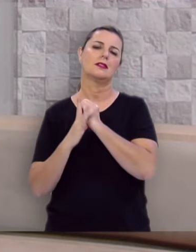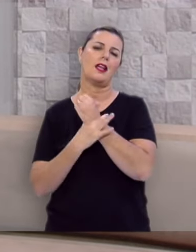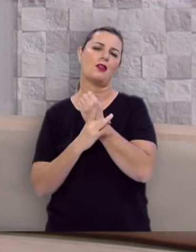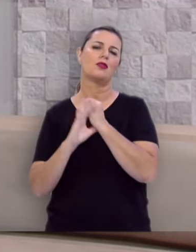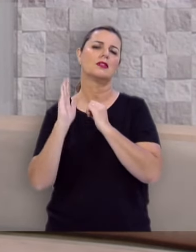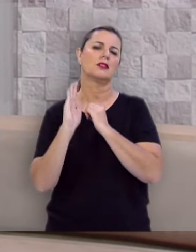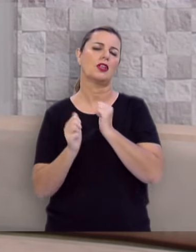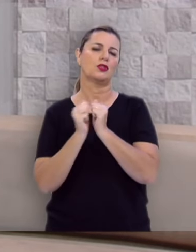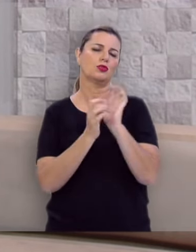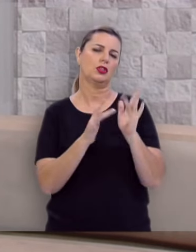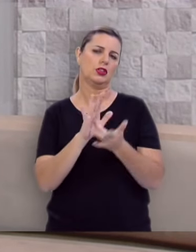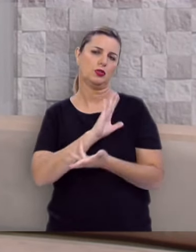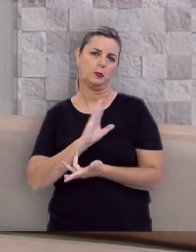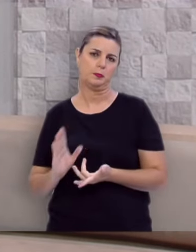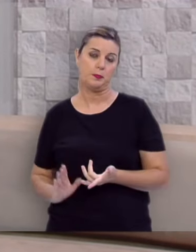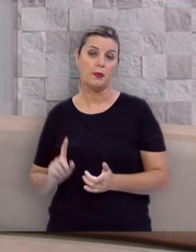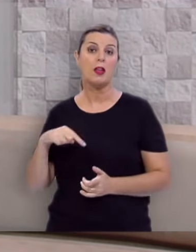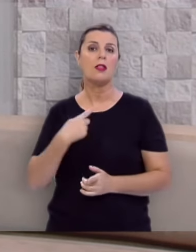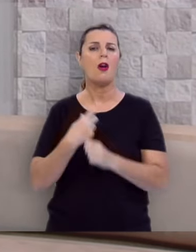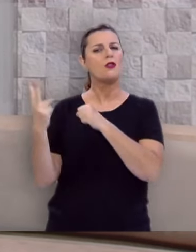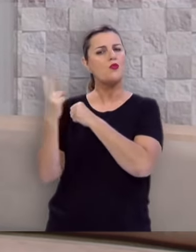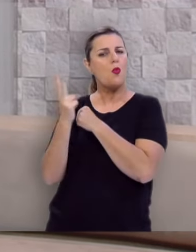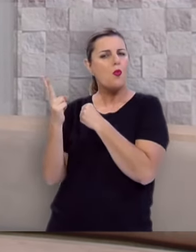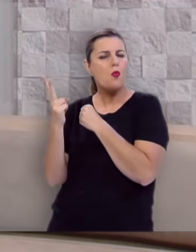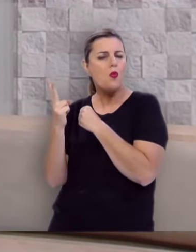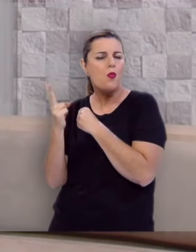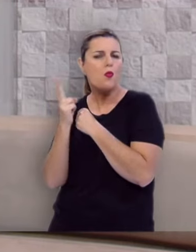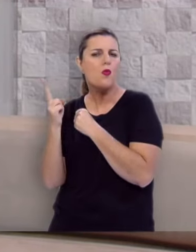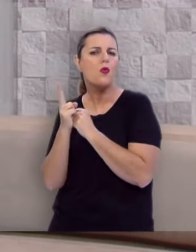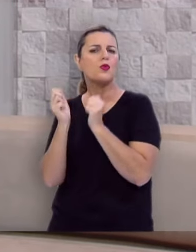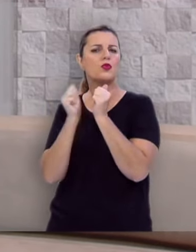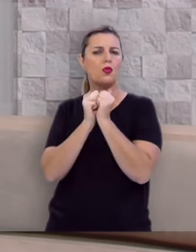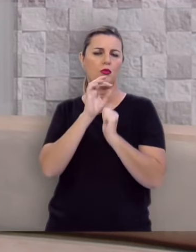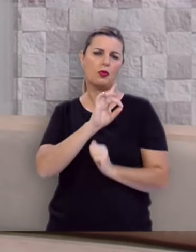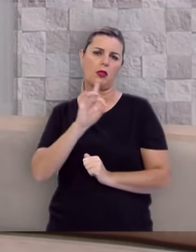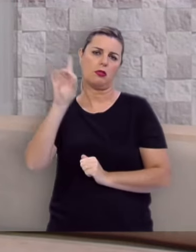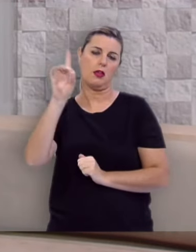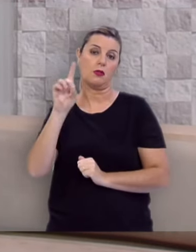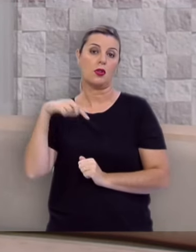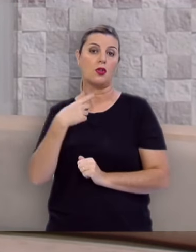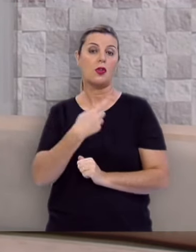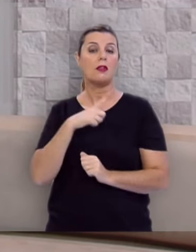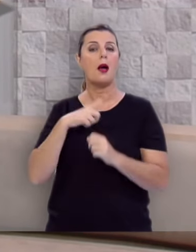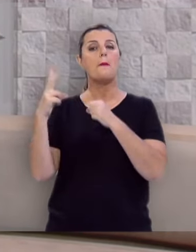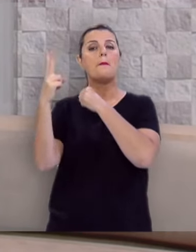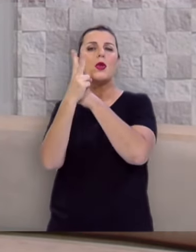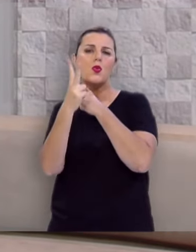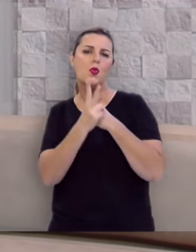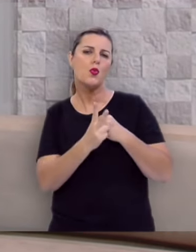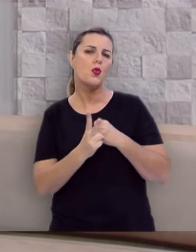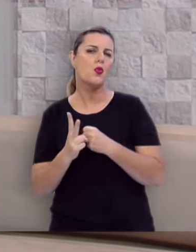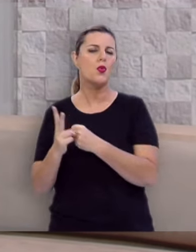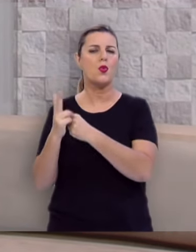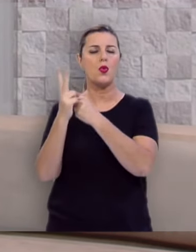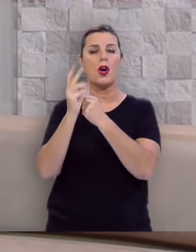seguros nos braços de Jesus. Nós estamos guardados em Deus, nós estamos